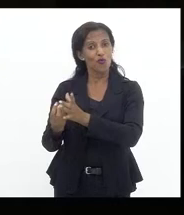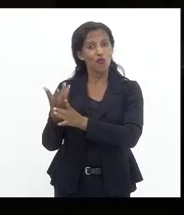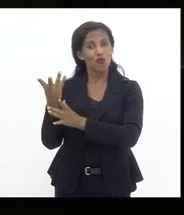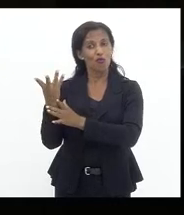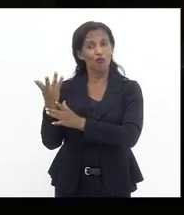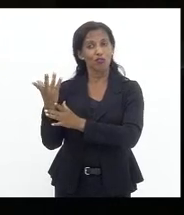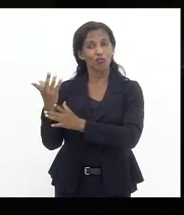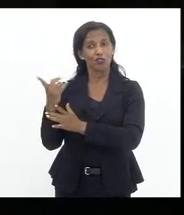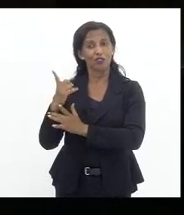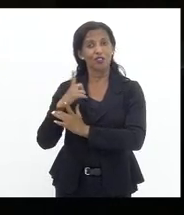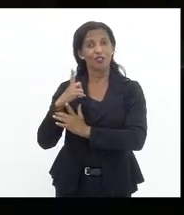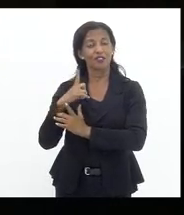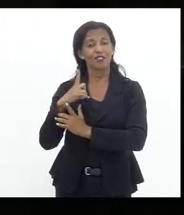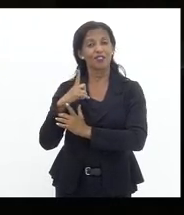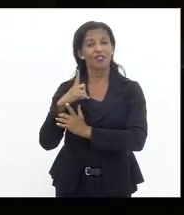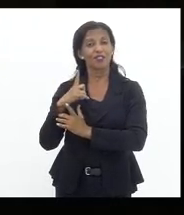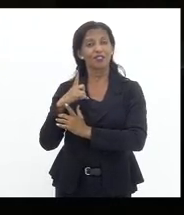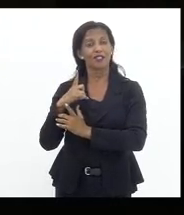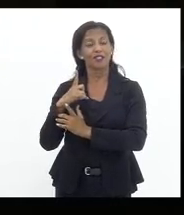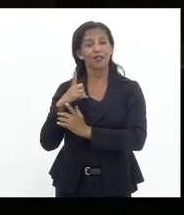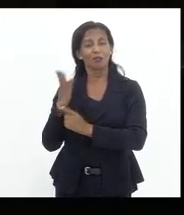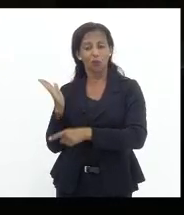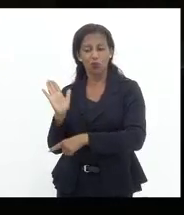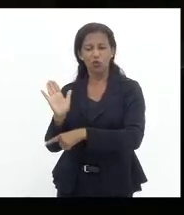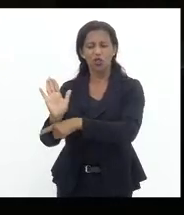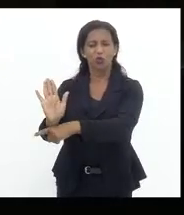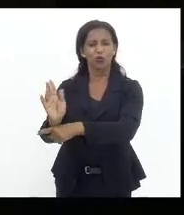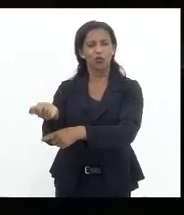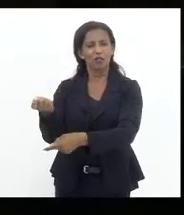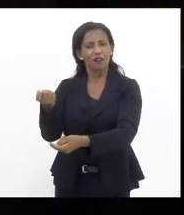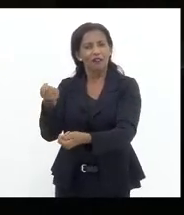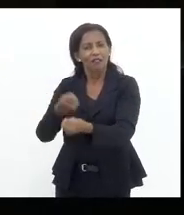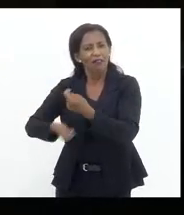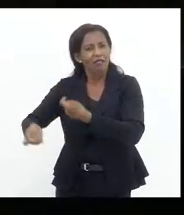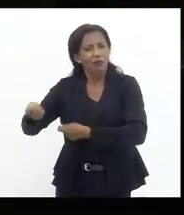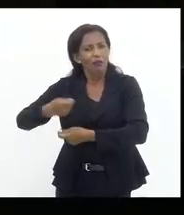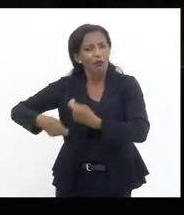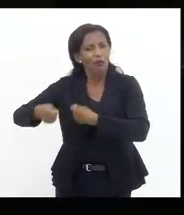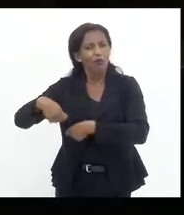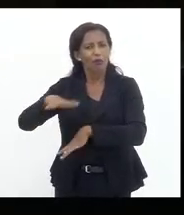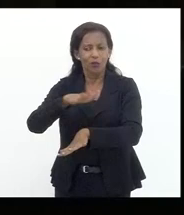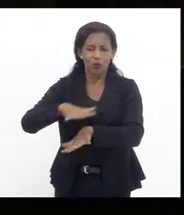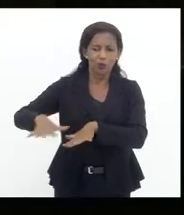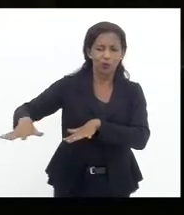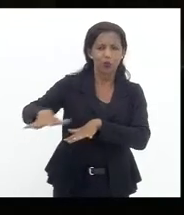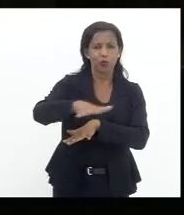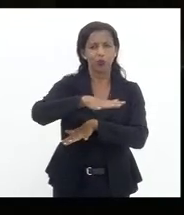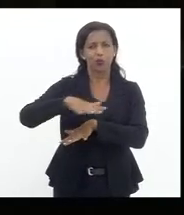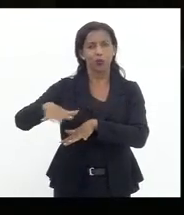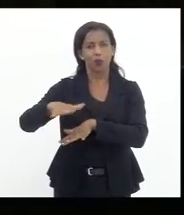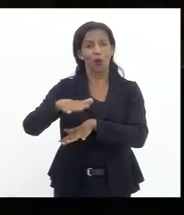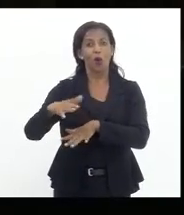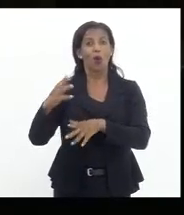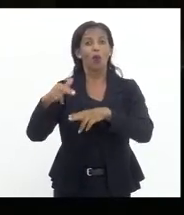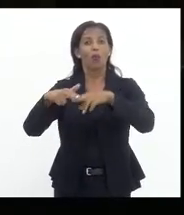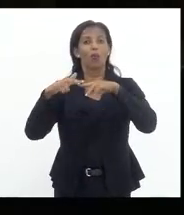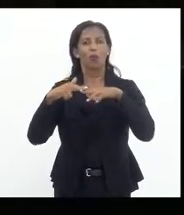de injeção na economia da região através da realização do